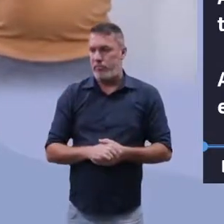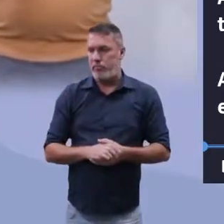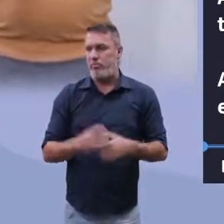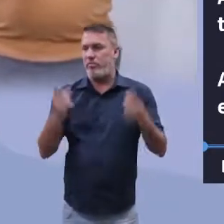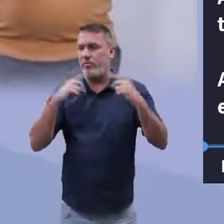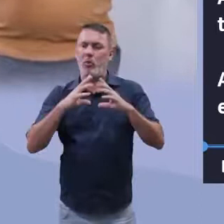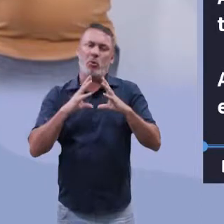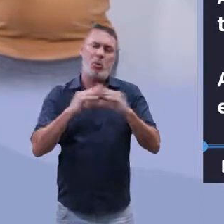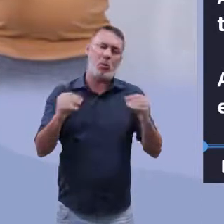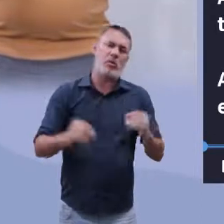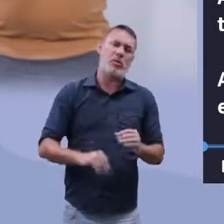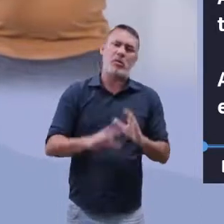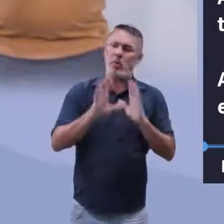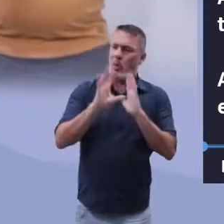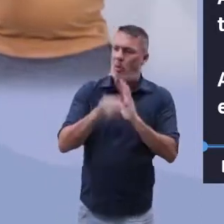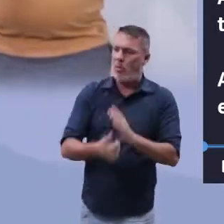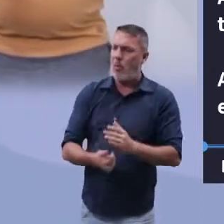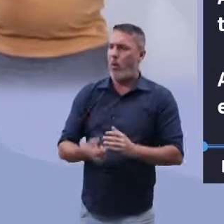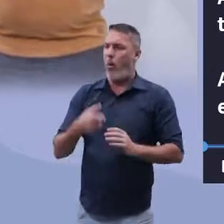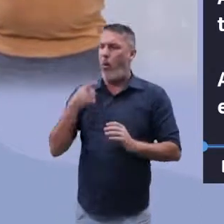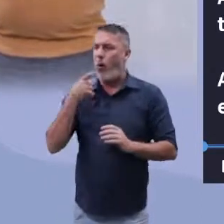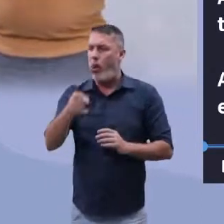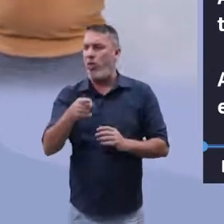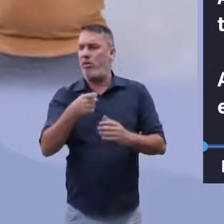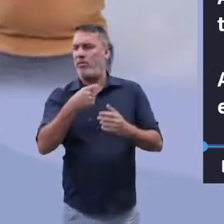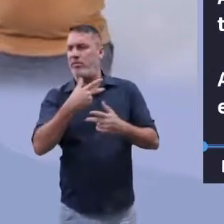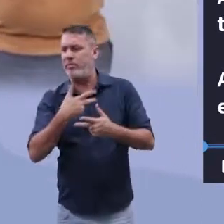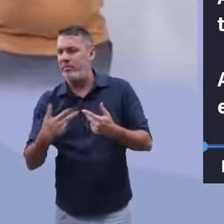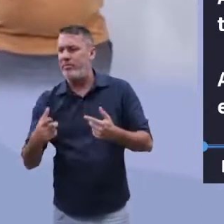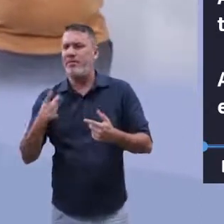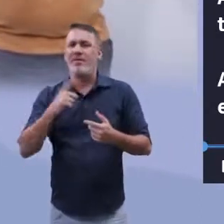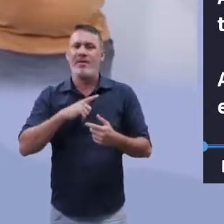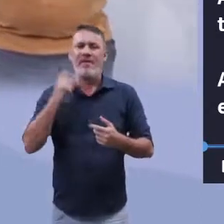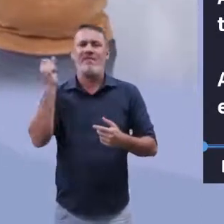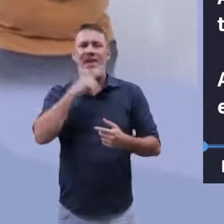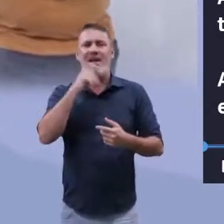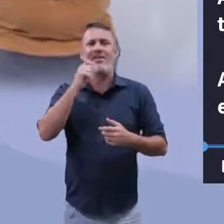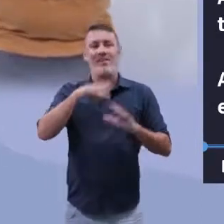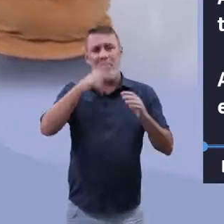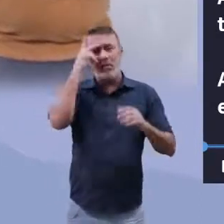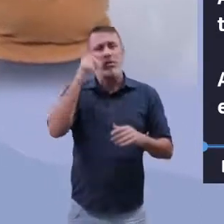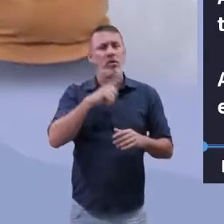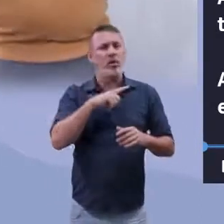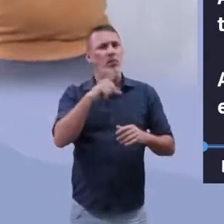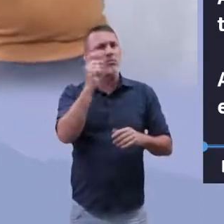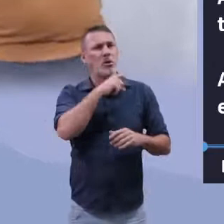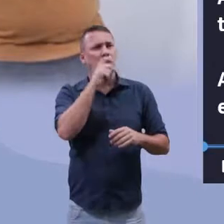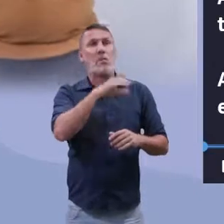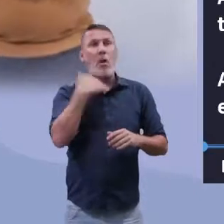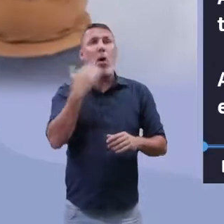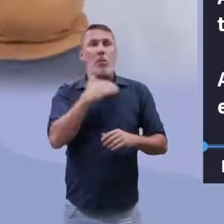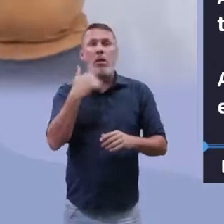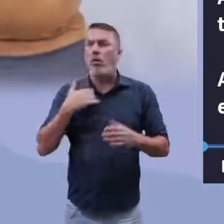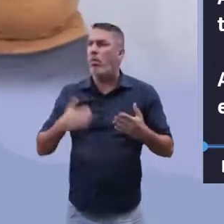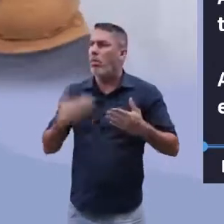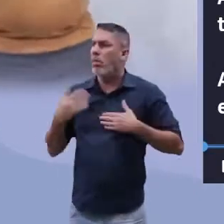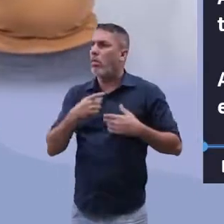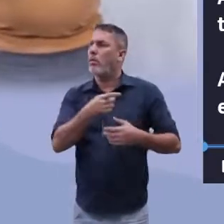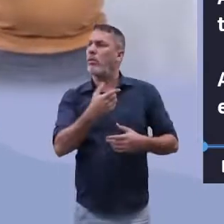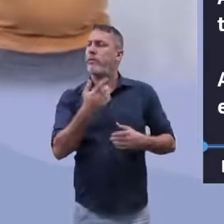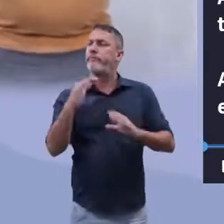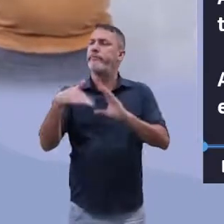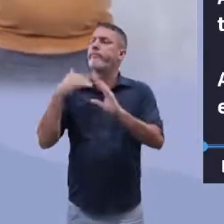Curas, roubos, foi o que eu falei com vocês, até mesmo assassinatos são os alvos. Fulano morreu, aí senão você vê fulano na sua frente, você toma um